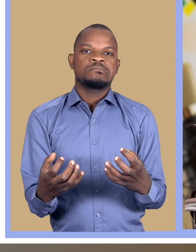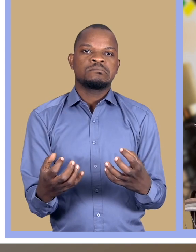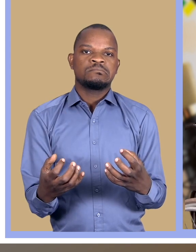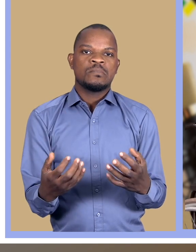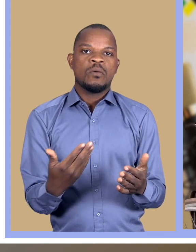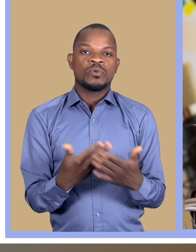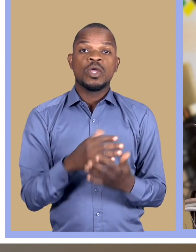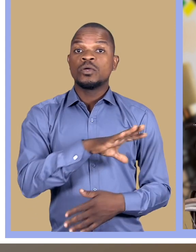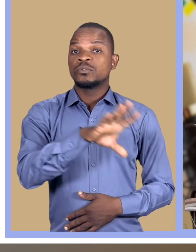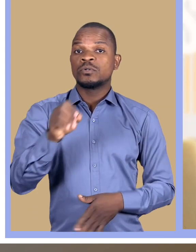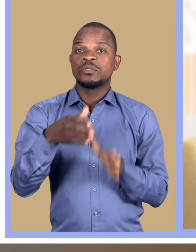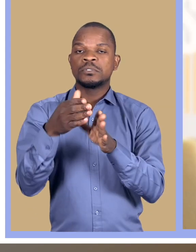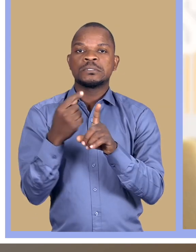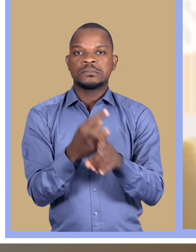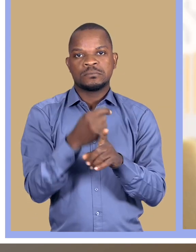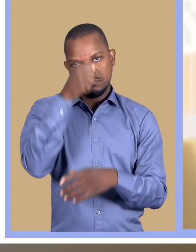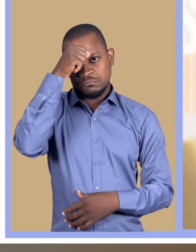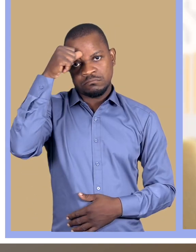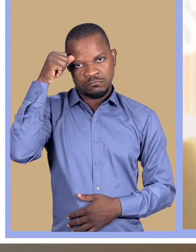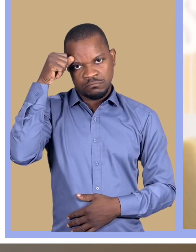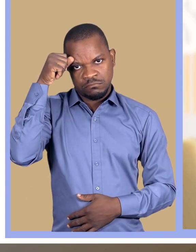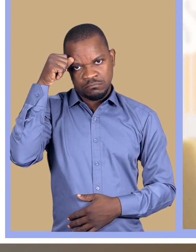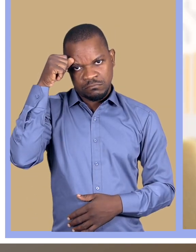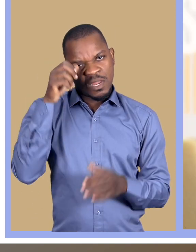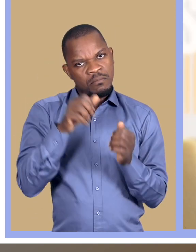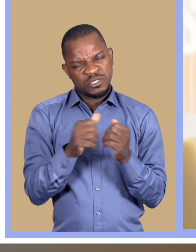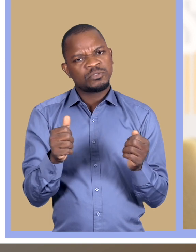possam participar, mas são